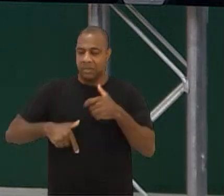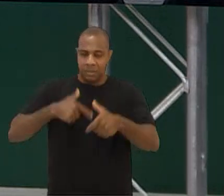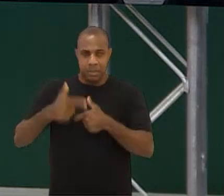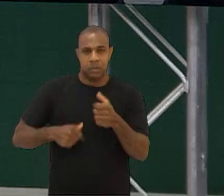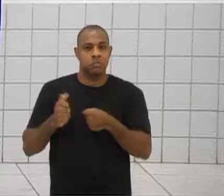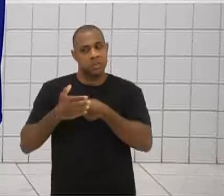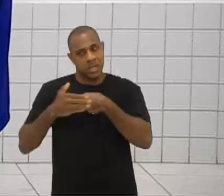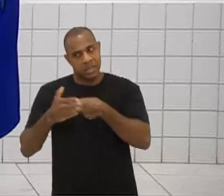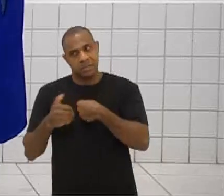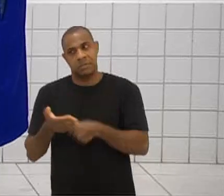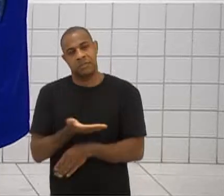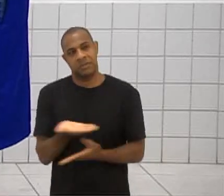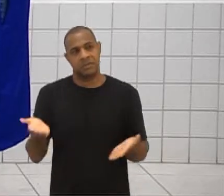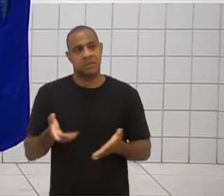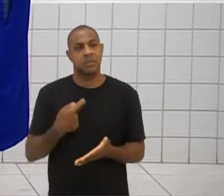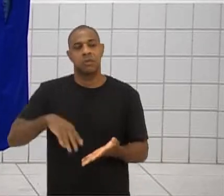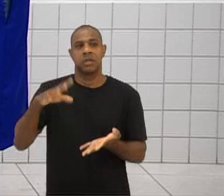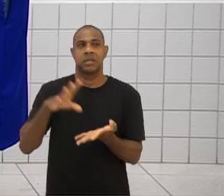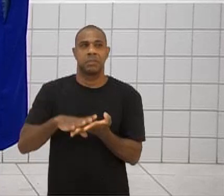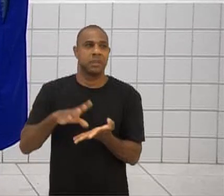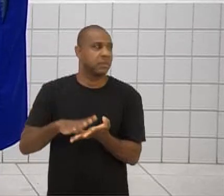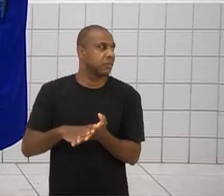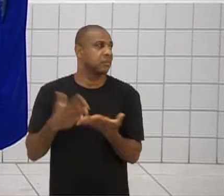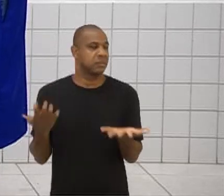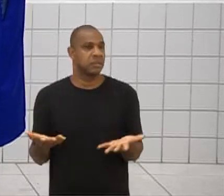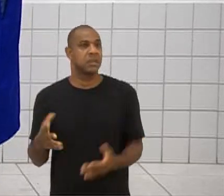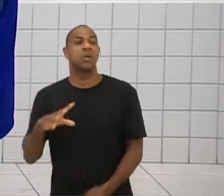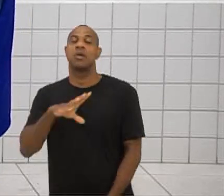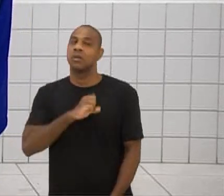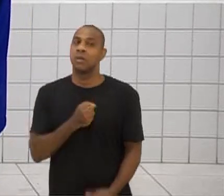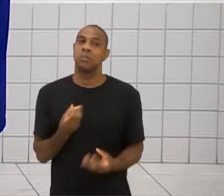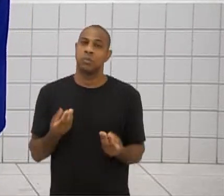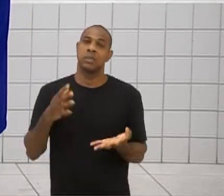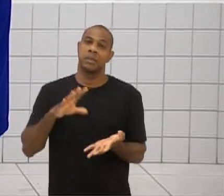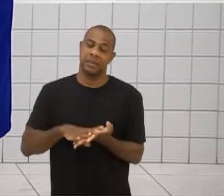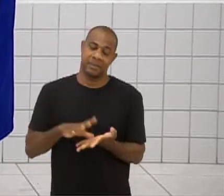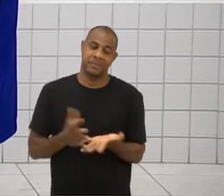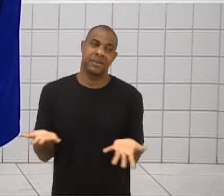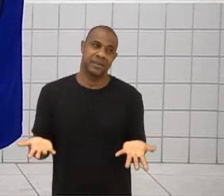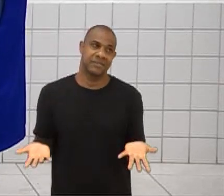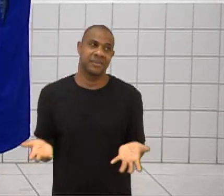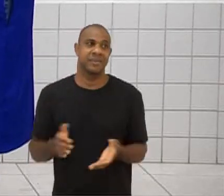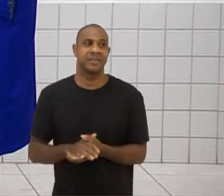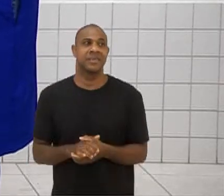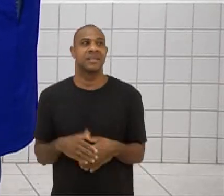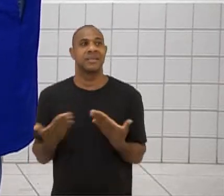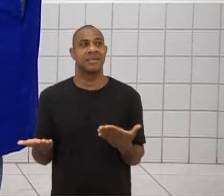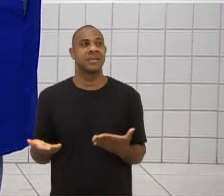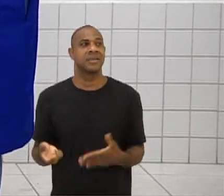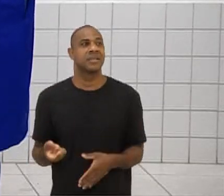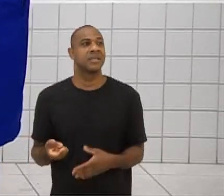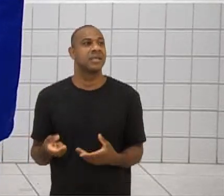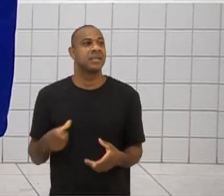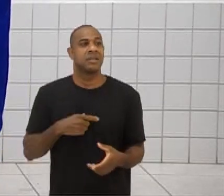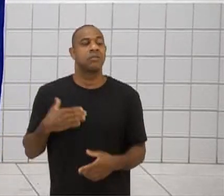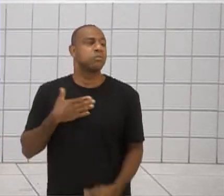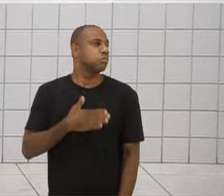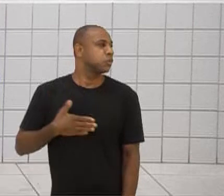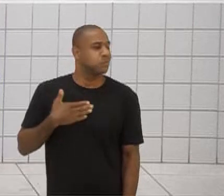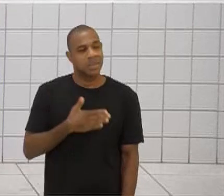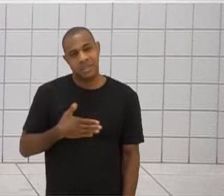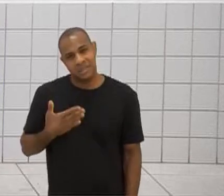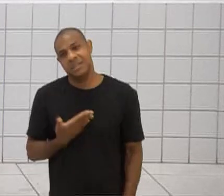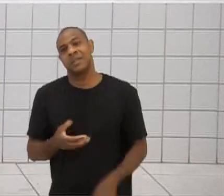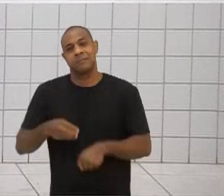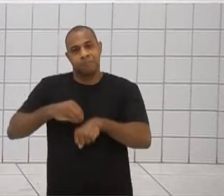para vocês. Nós da matemática, que gostamos muito da matemática, né? E a gente vem com muito prazer fazer